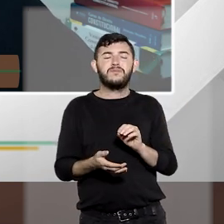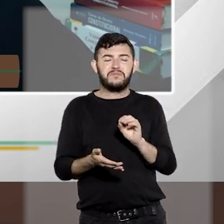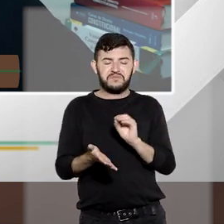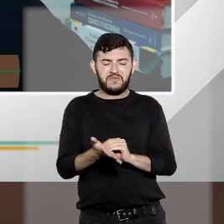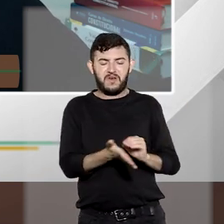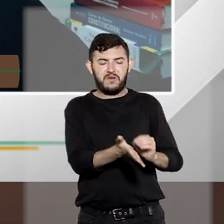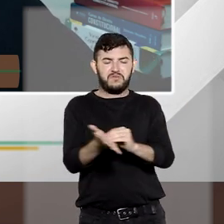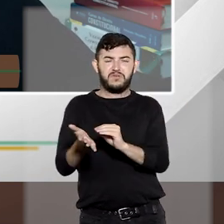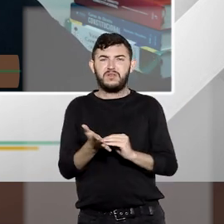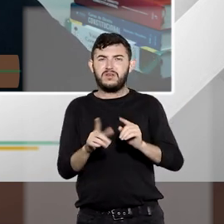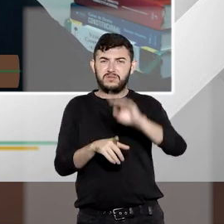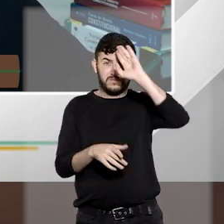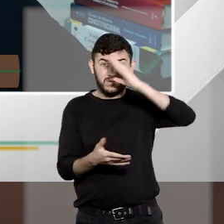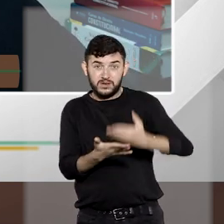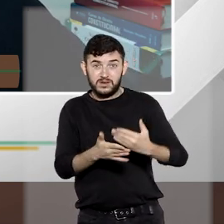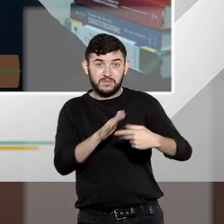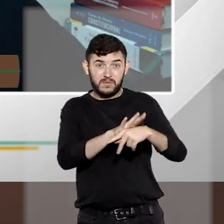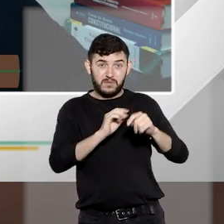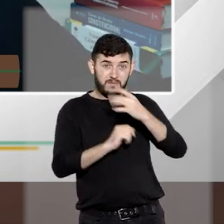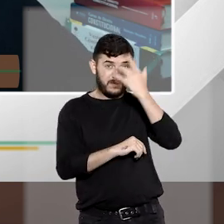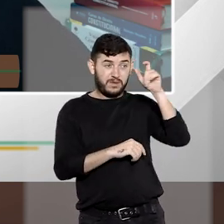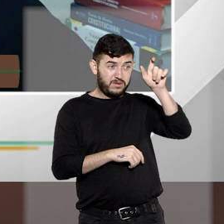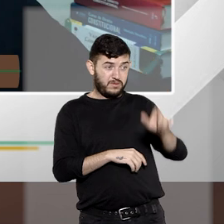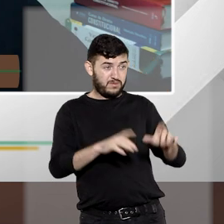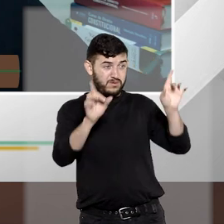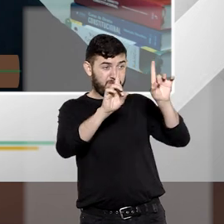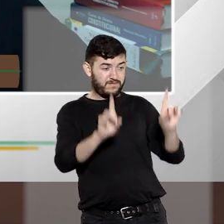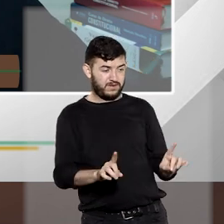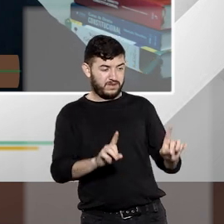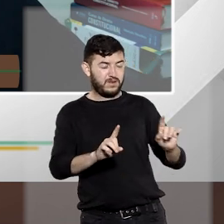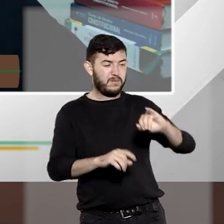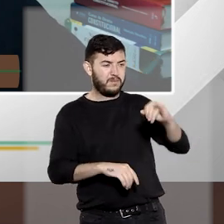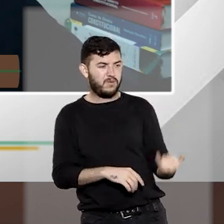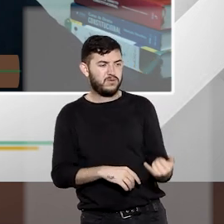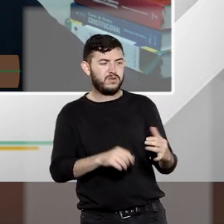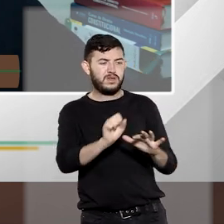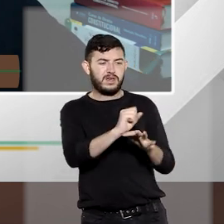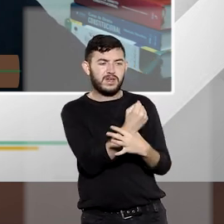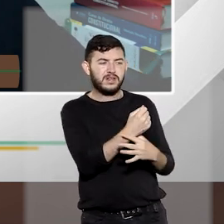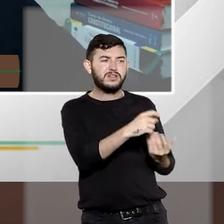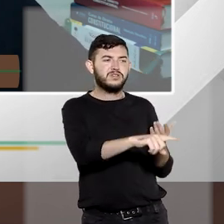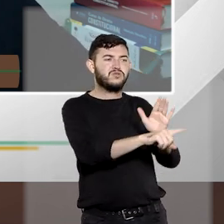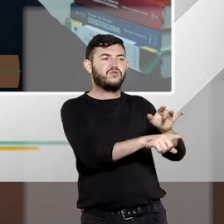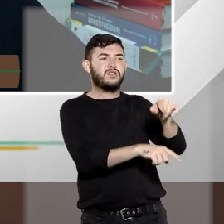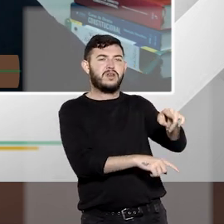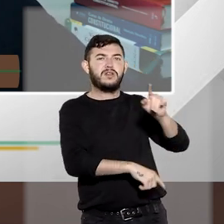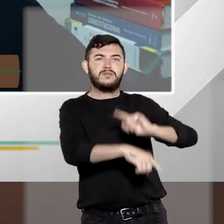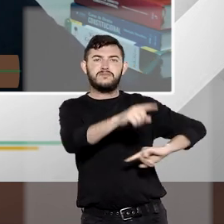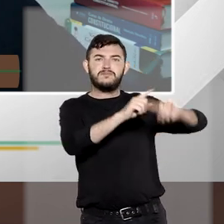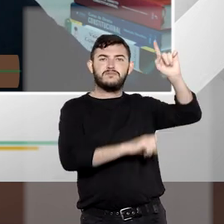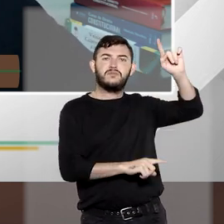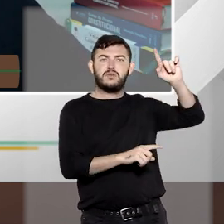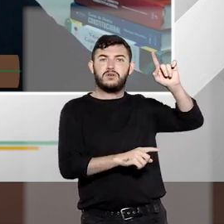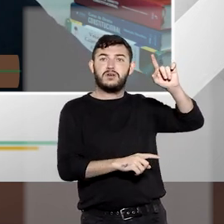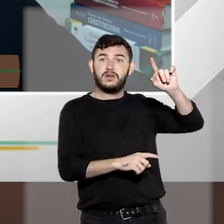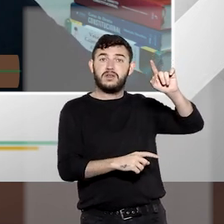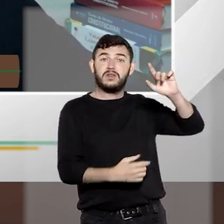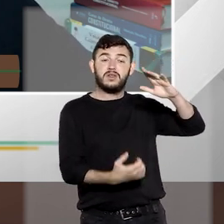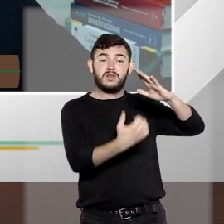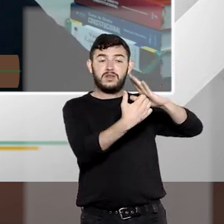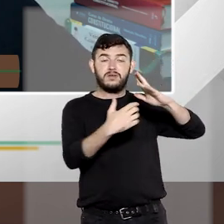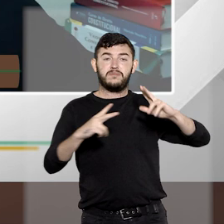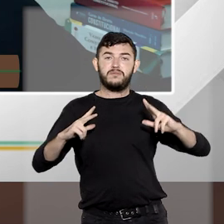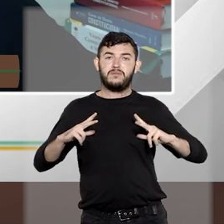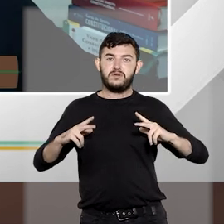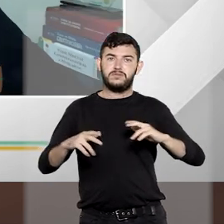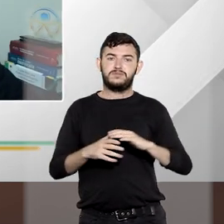né, da credibilidade da pessoa com deficiência, da oportunidade de garantir para ela meios, né, para que ela tenha esse progresso dentro da iniciativa privada.